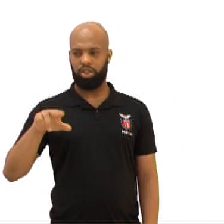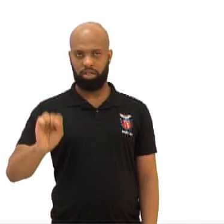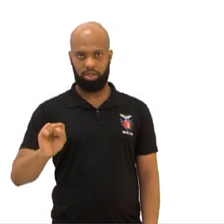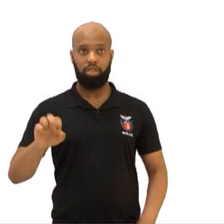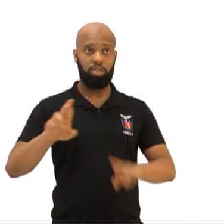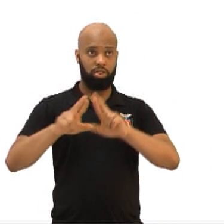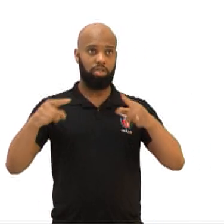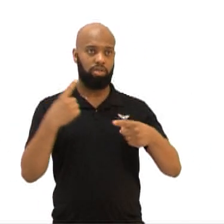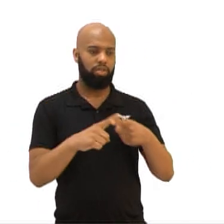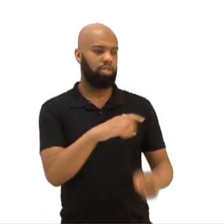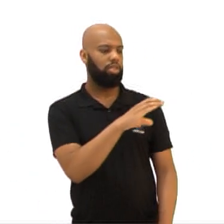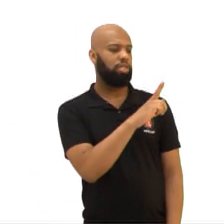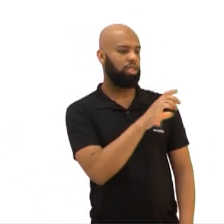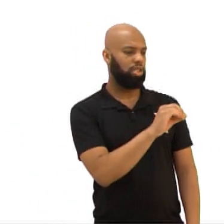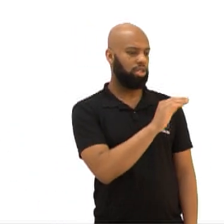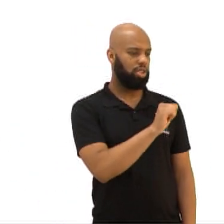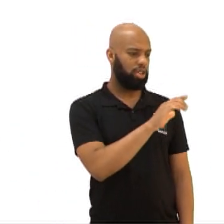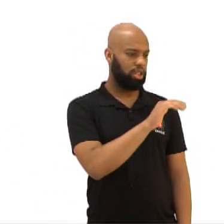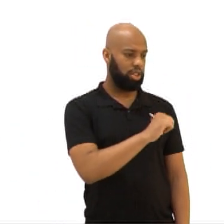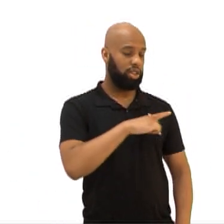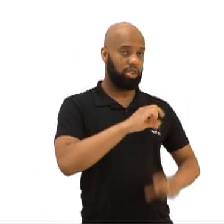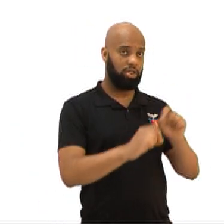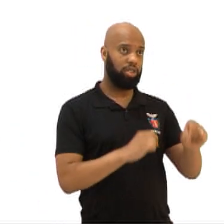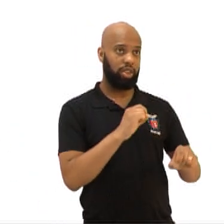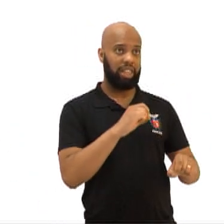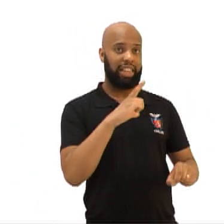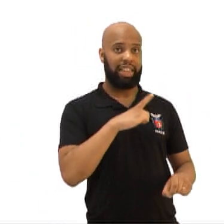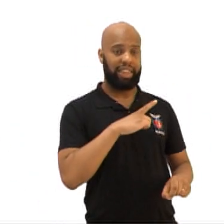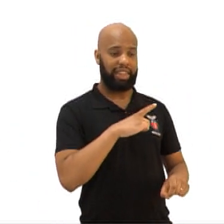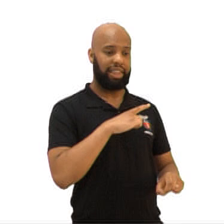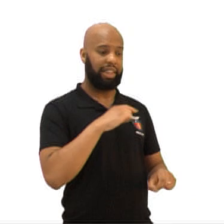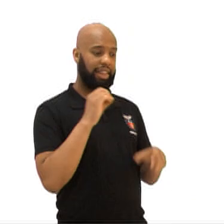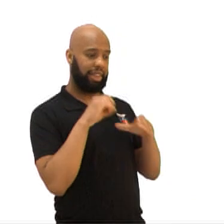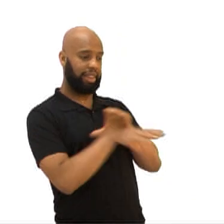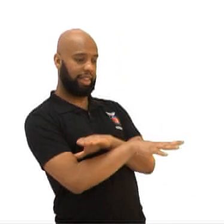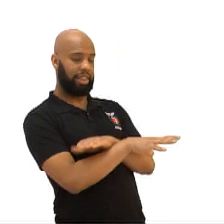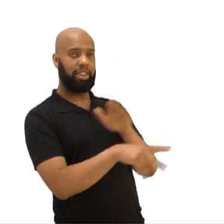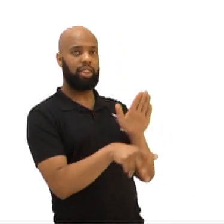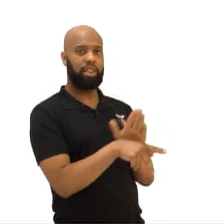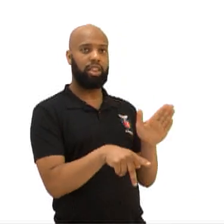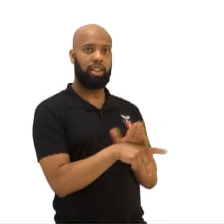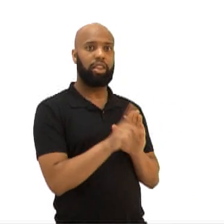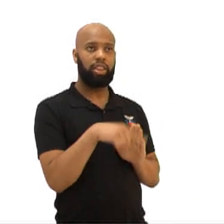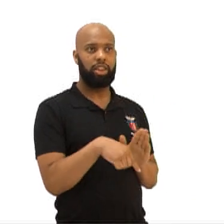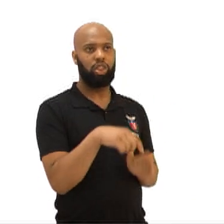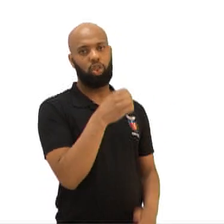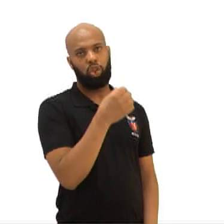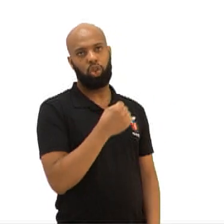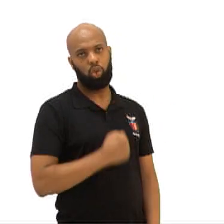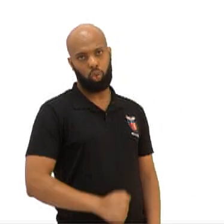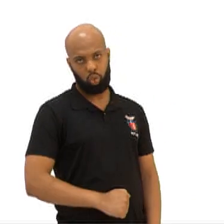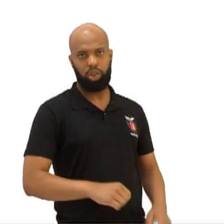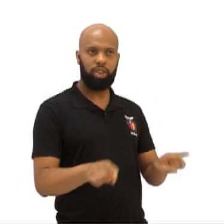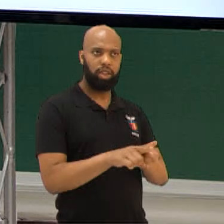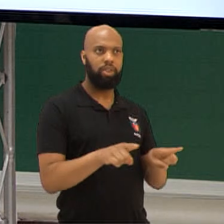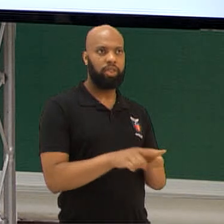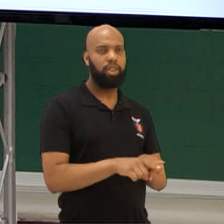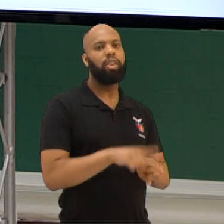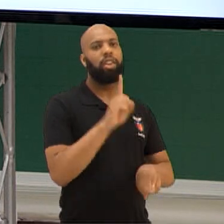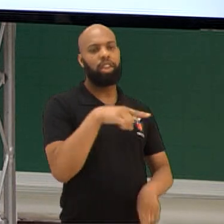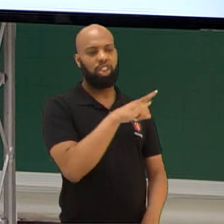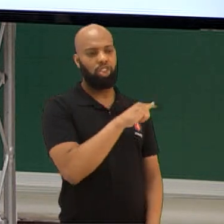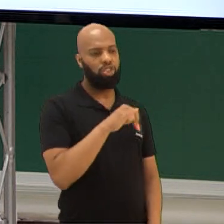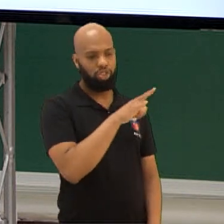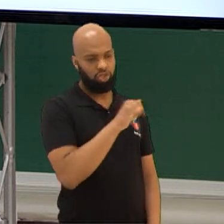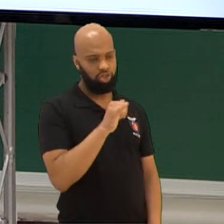Porque na cloaca vai ter a saída tanto da região do sistema digestório, quanto da excreção. E além de